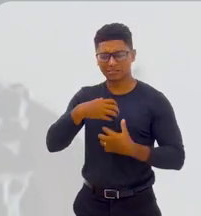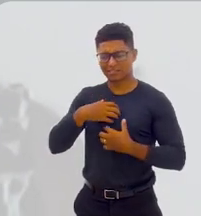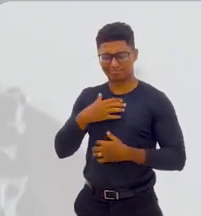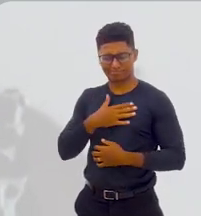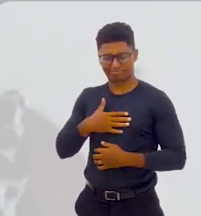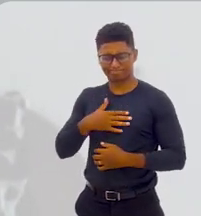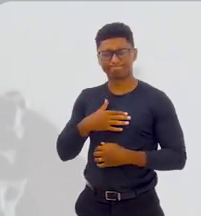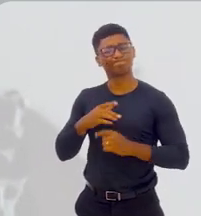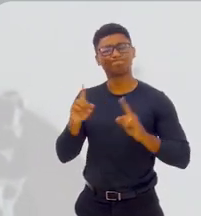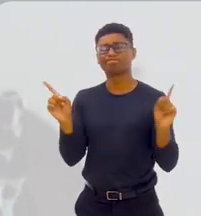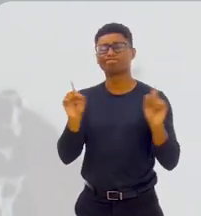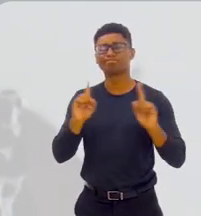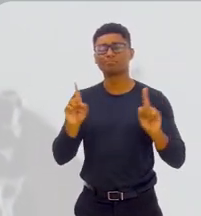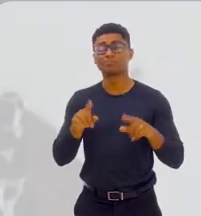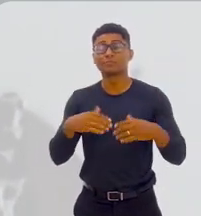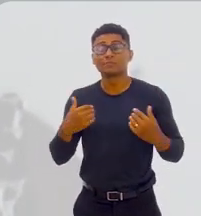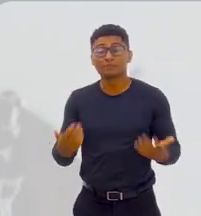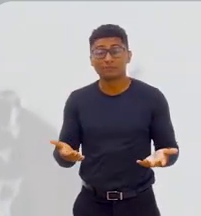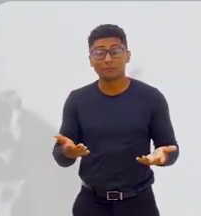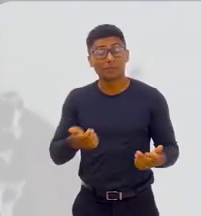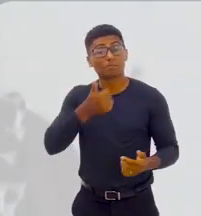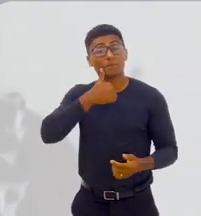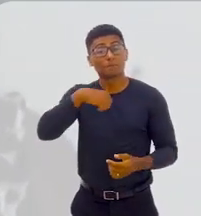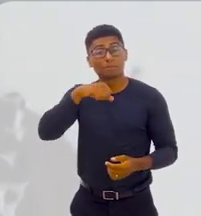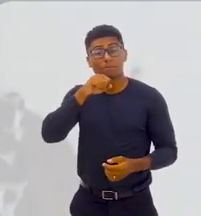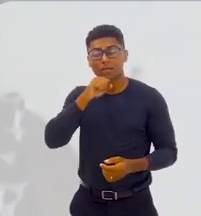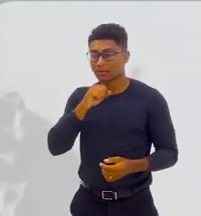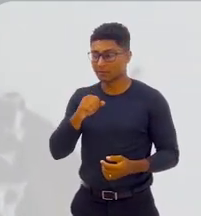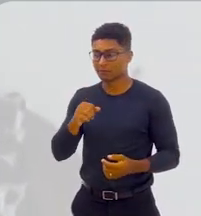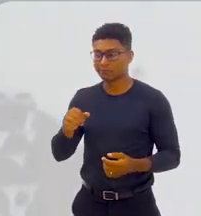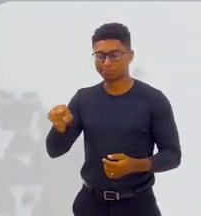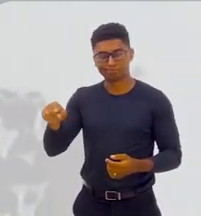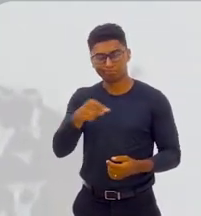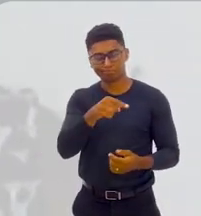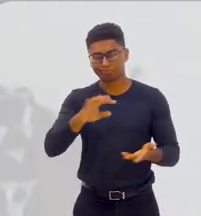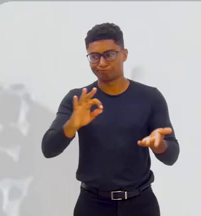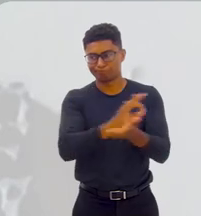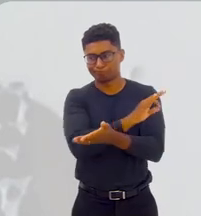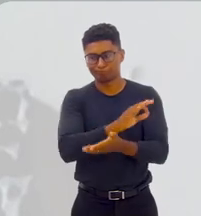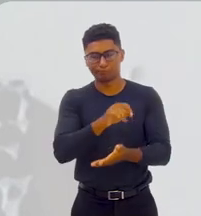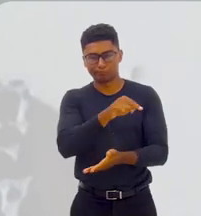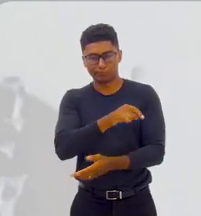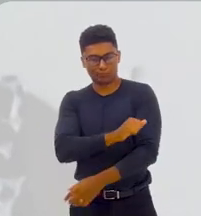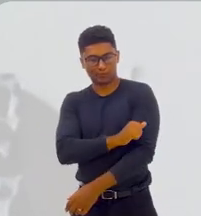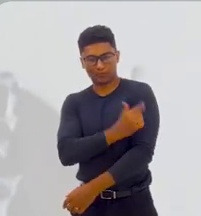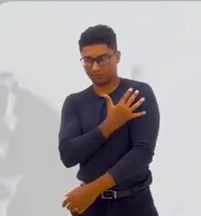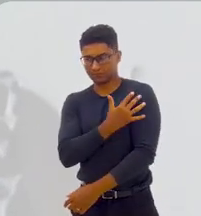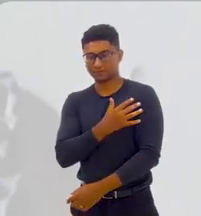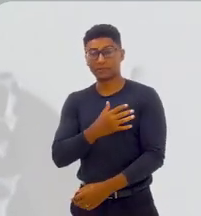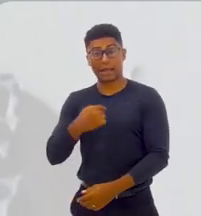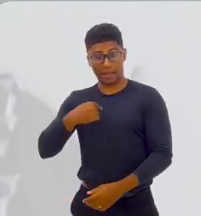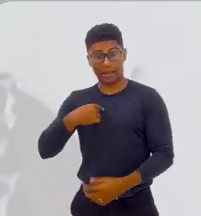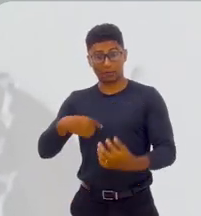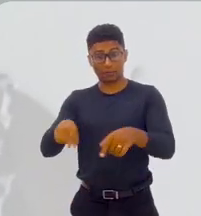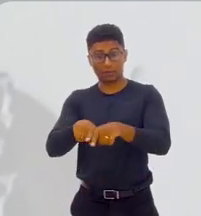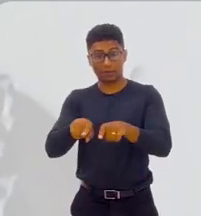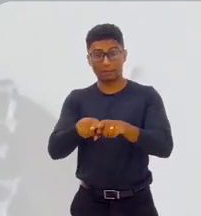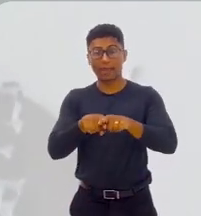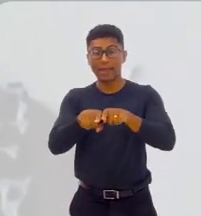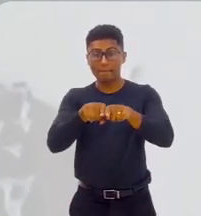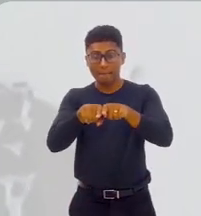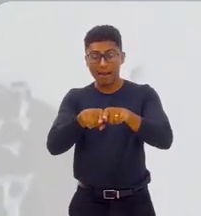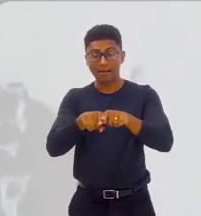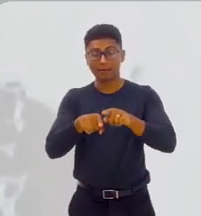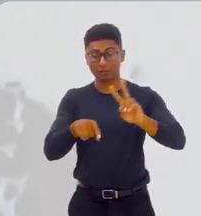né? E ela queria, então, matriculou minha irmã no Fundamental 1 e 2 hoje, né? Antigamente é o primário e